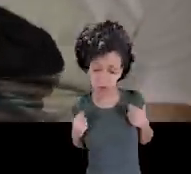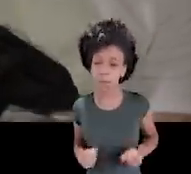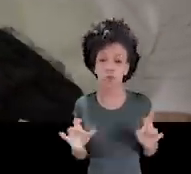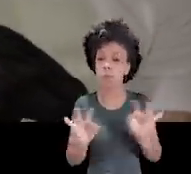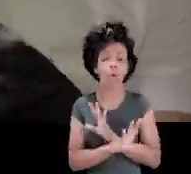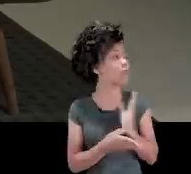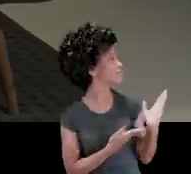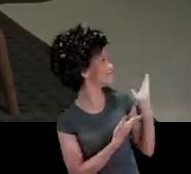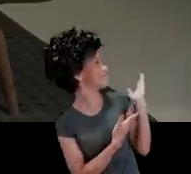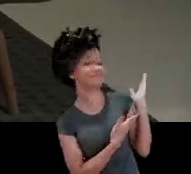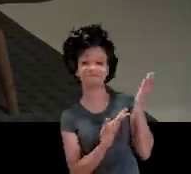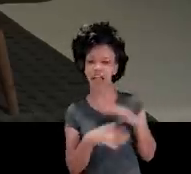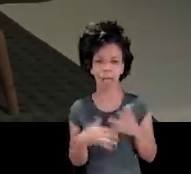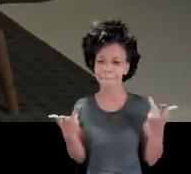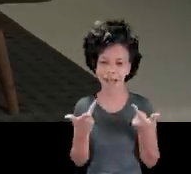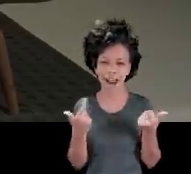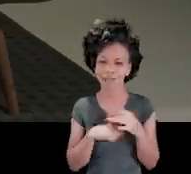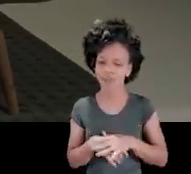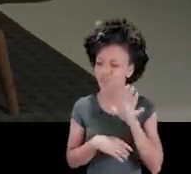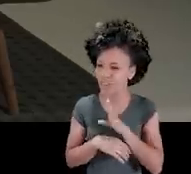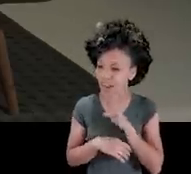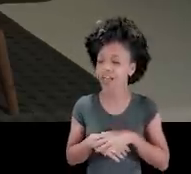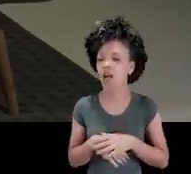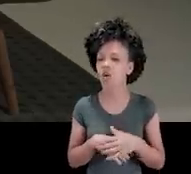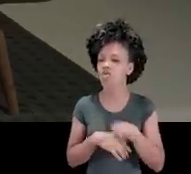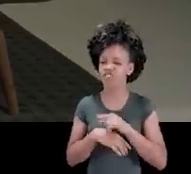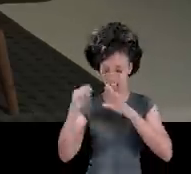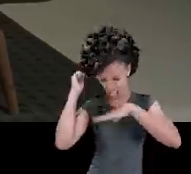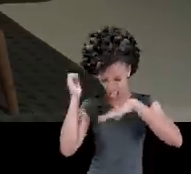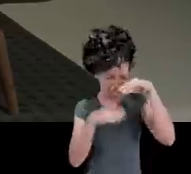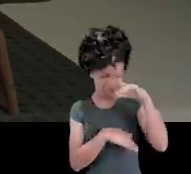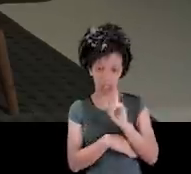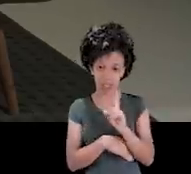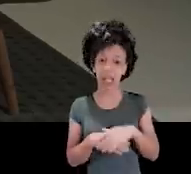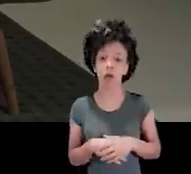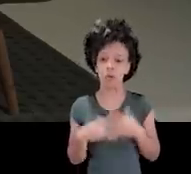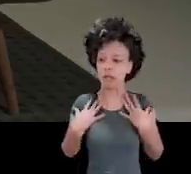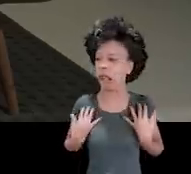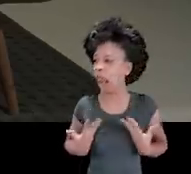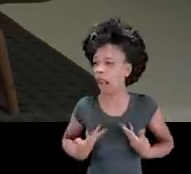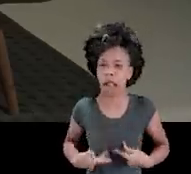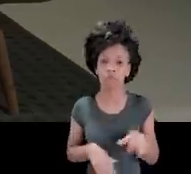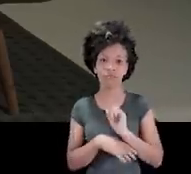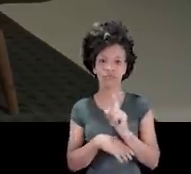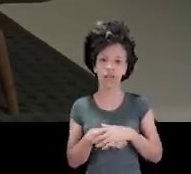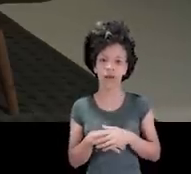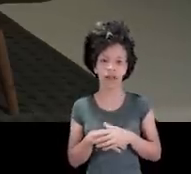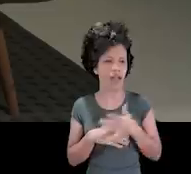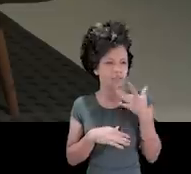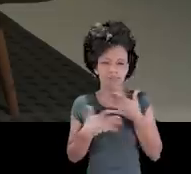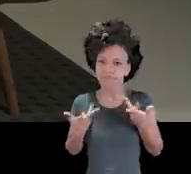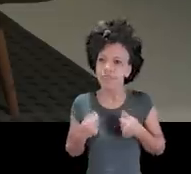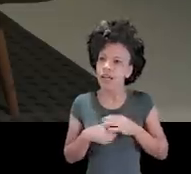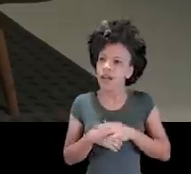tá. Nossa, pronta. É sensacional. Fica legal. Não fica aquele CC maravilhoso. Não fica aquele suazinho, aquela pizza. Olha, fresquinho, né?